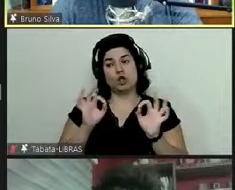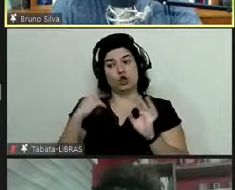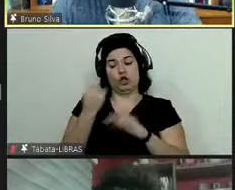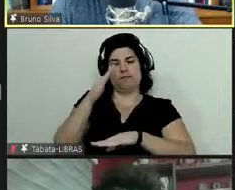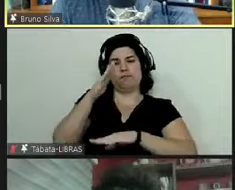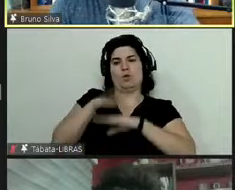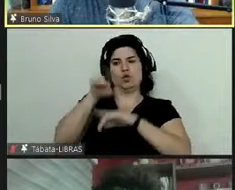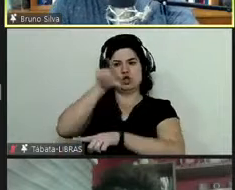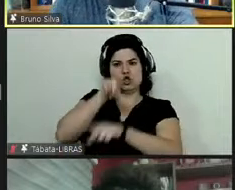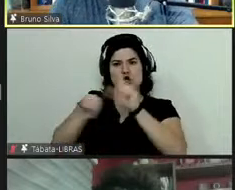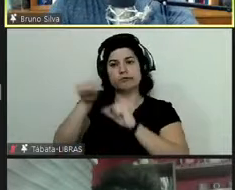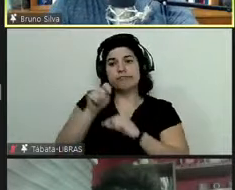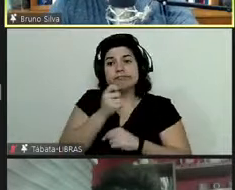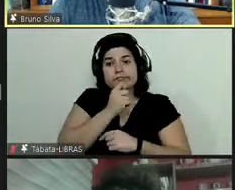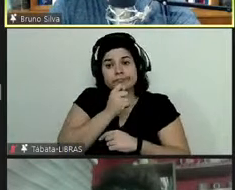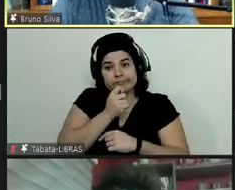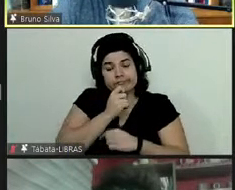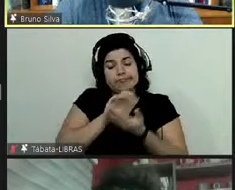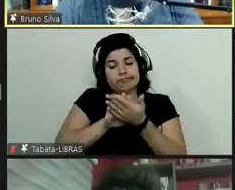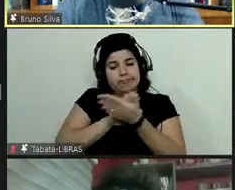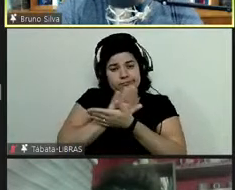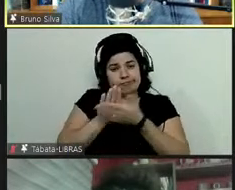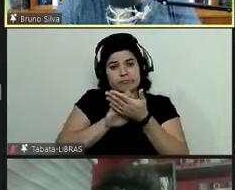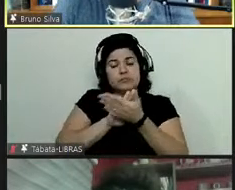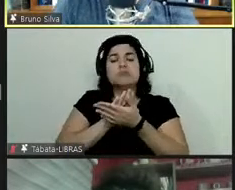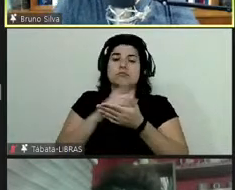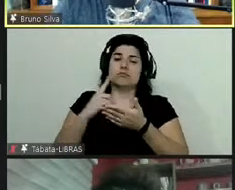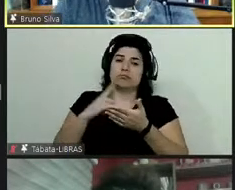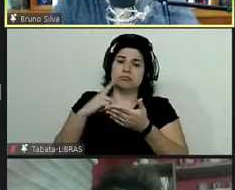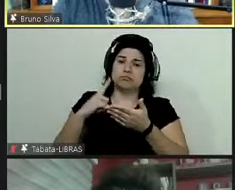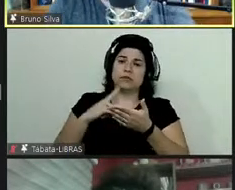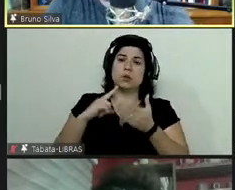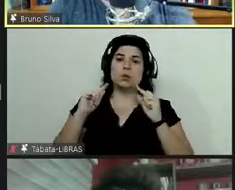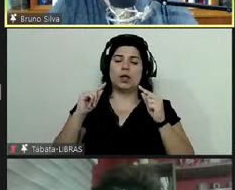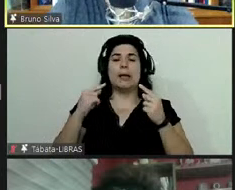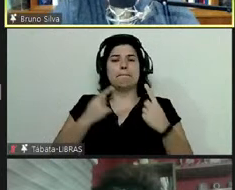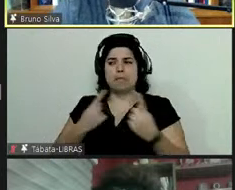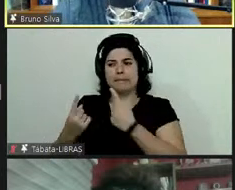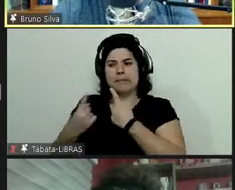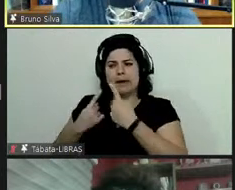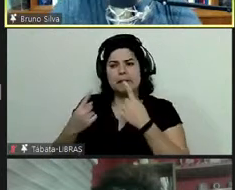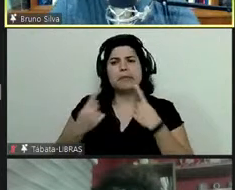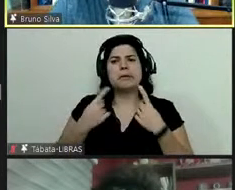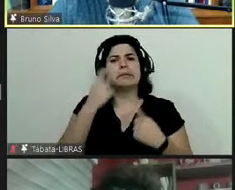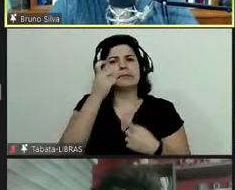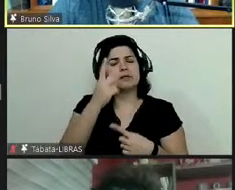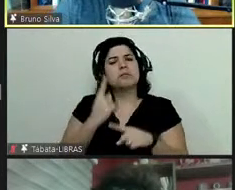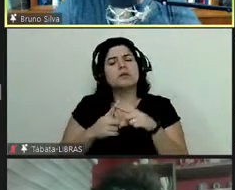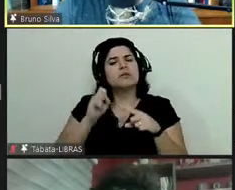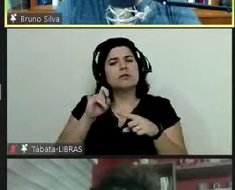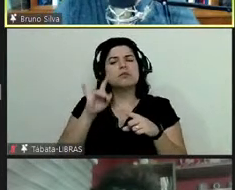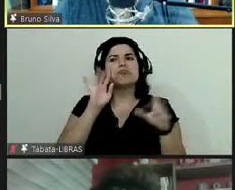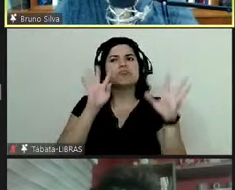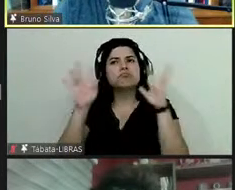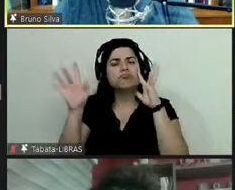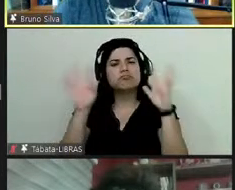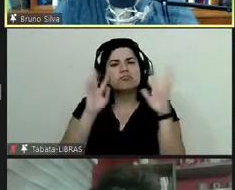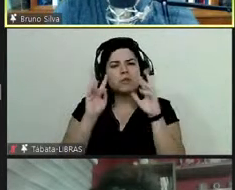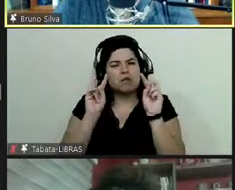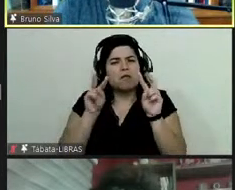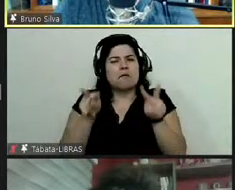escolhemos né E por vezes isso também suscita em nós um debate interessante porque se a quando a gente para para observar sobre essa